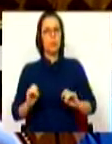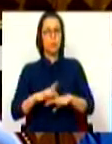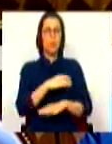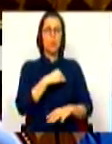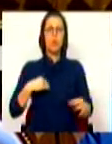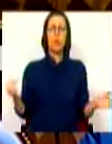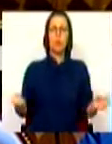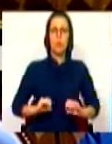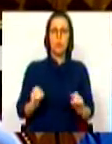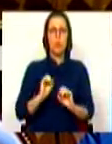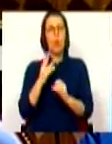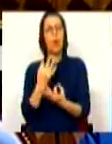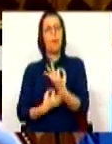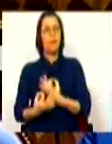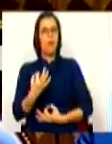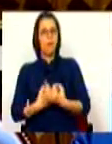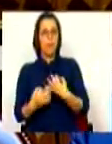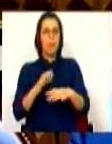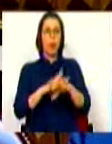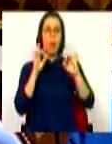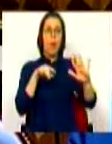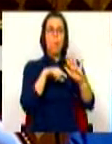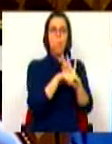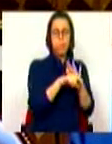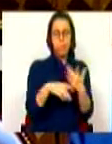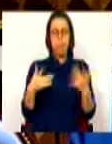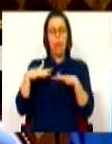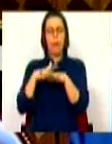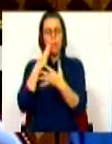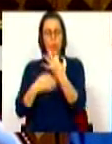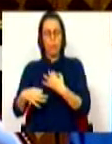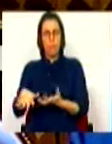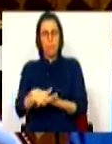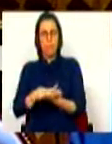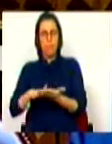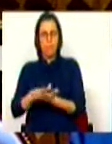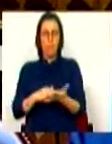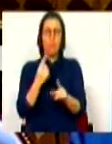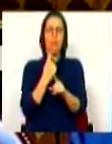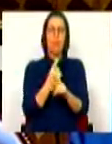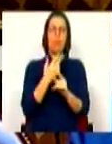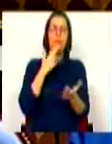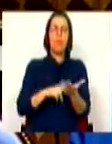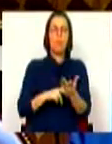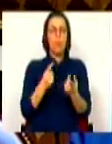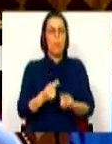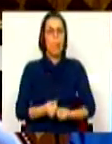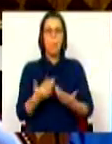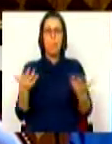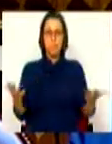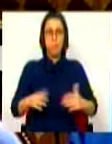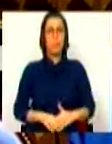consultas e ou de tratamentos, quer hospitalares, quer na rede de cuidados primários, também por motivos de insuficiência